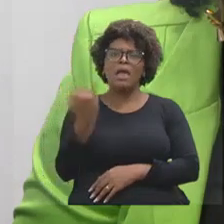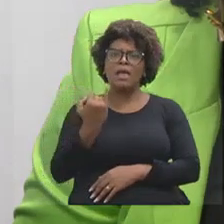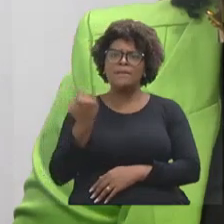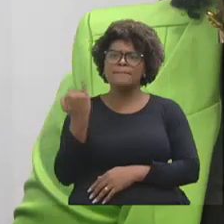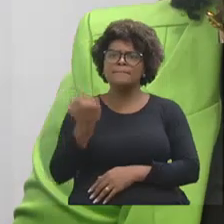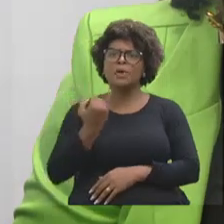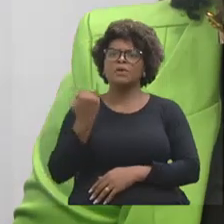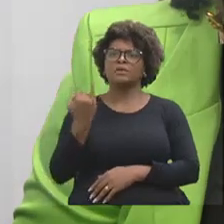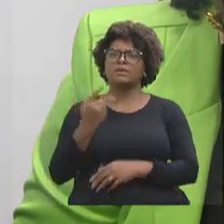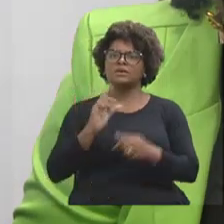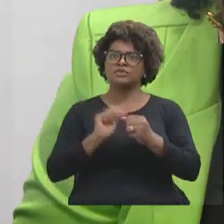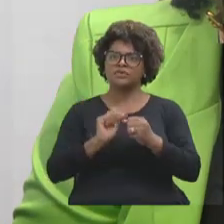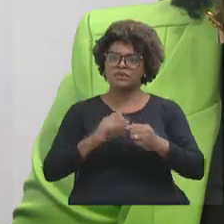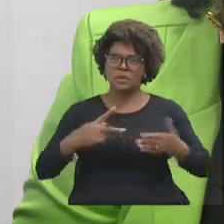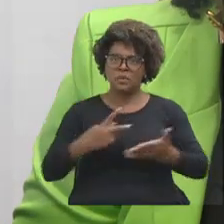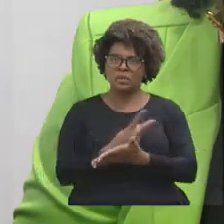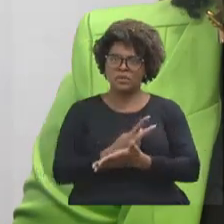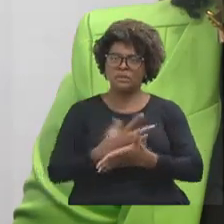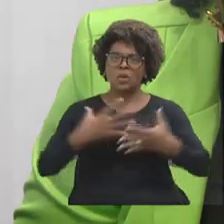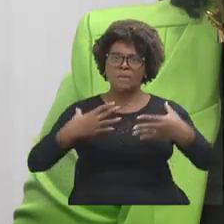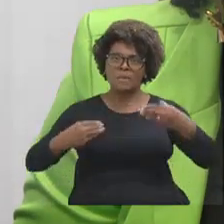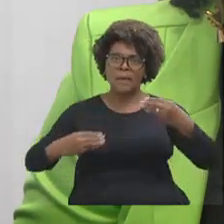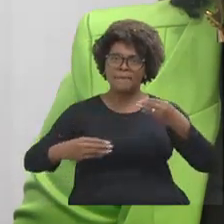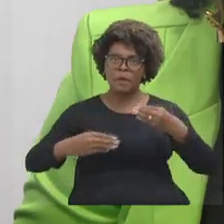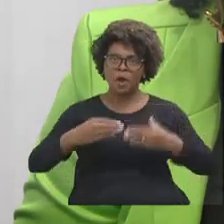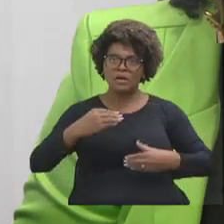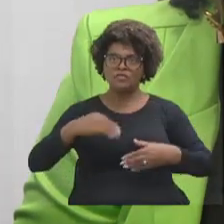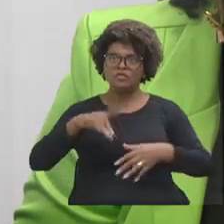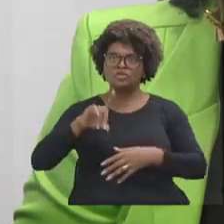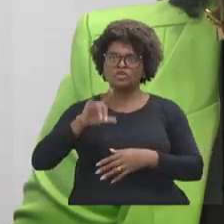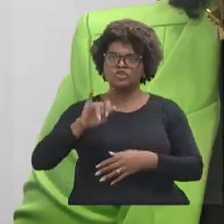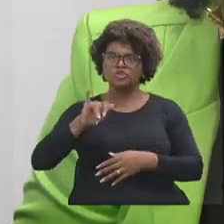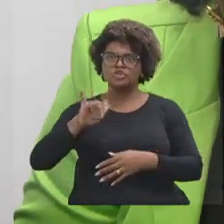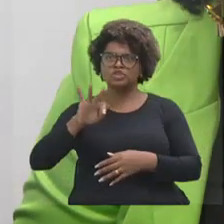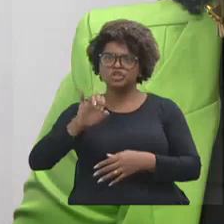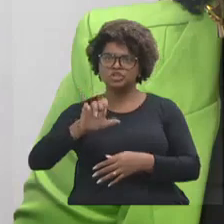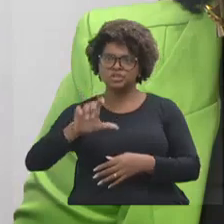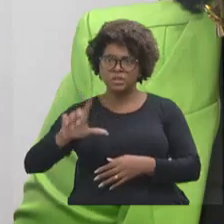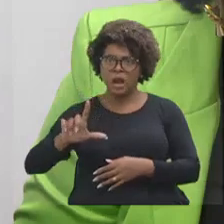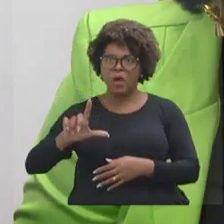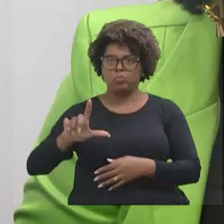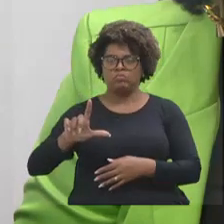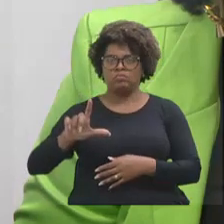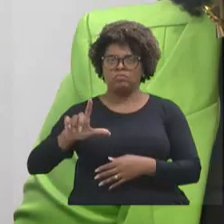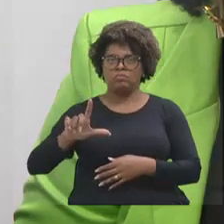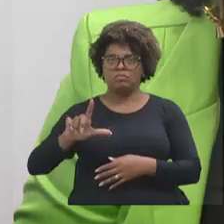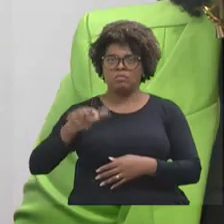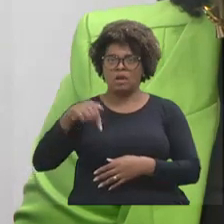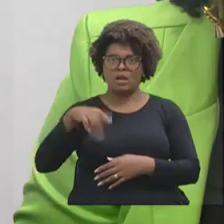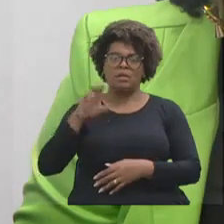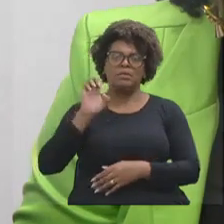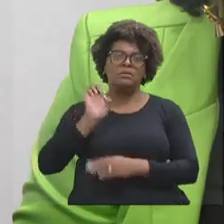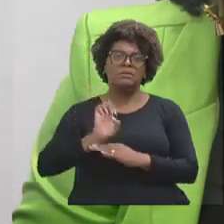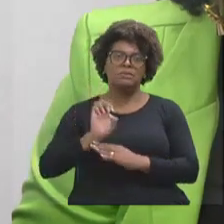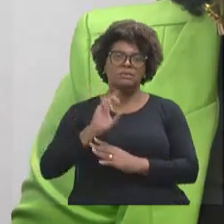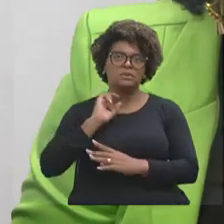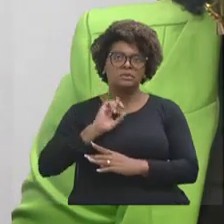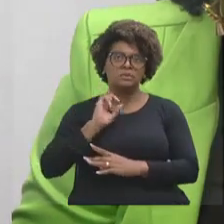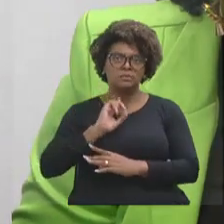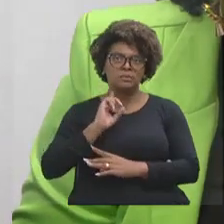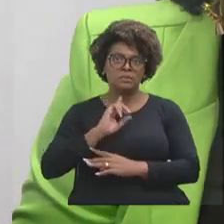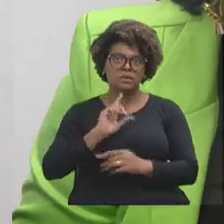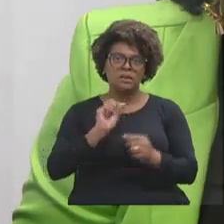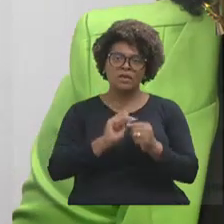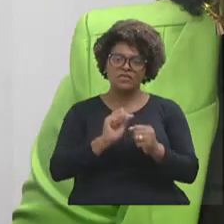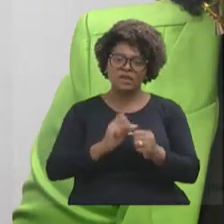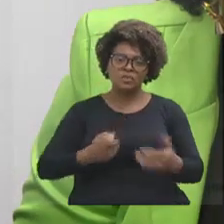mamocos digitais para o nosso estado de Minas Gerais igual ao senhor fez para o tomógrafo Oliveira semana passada realizou a compra do novo tamografo